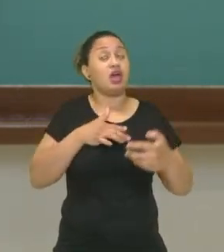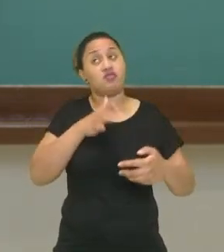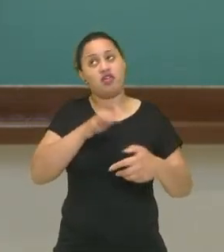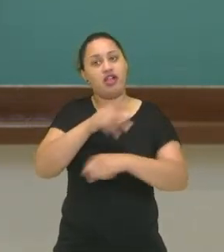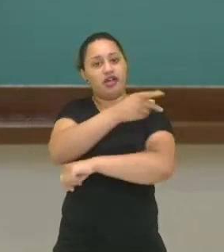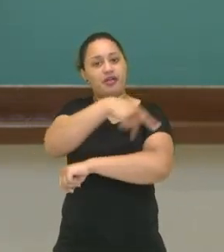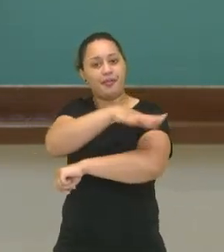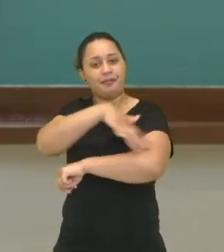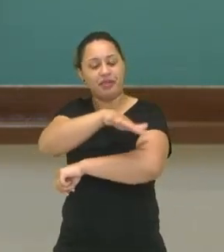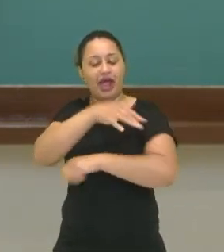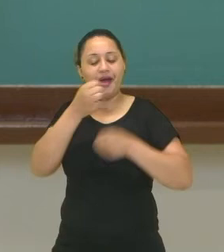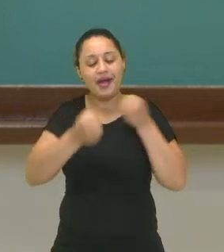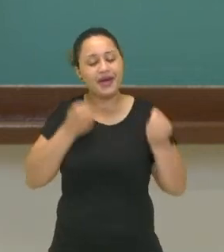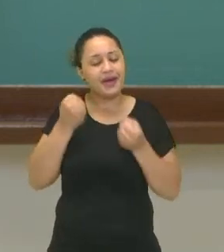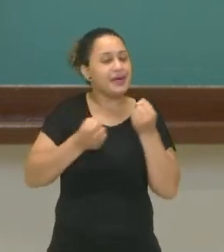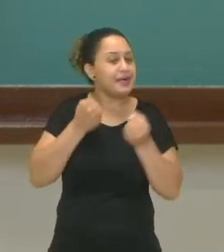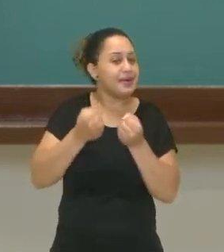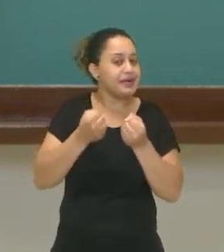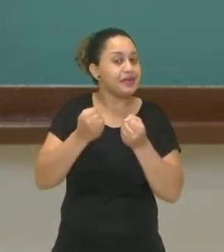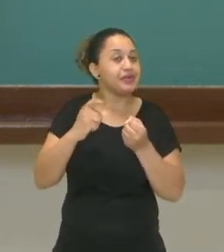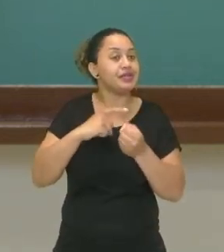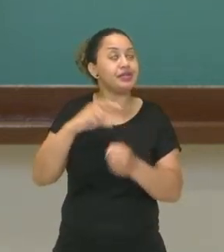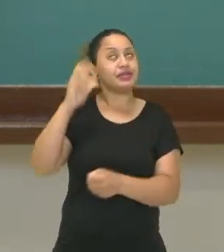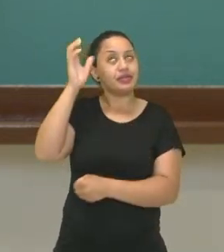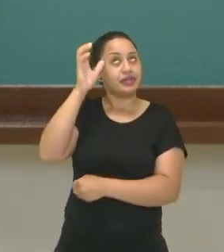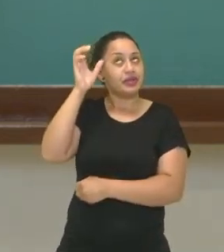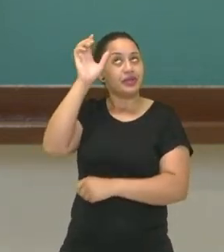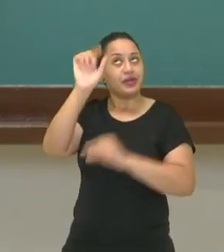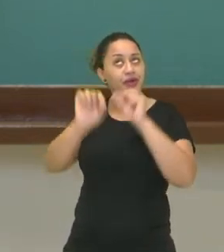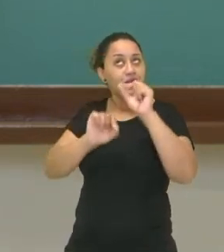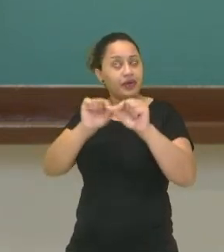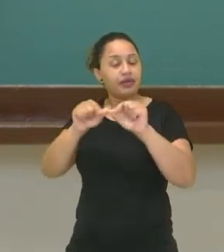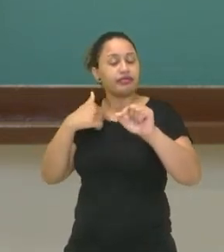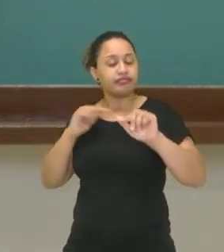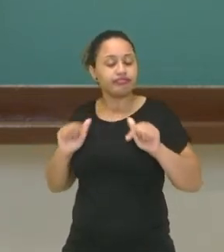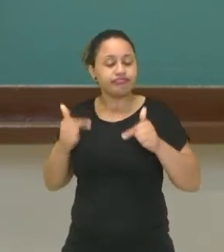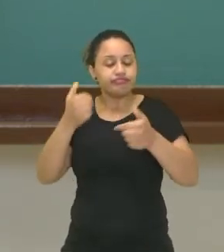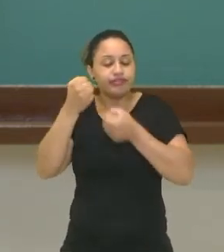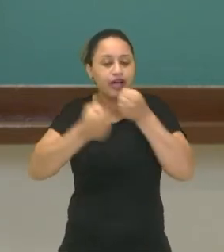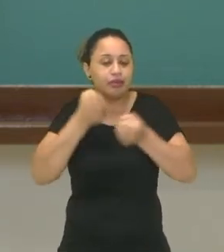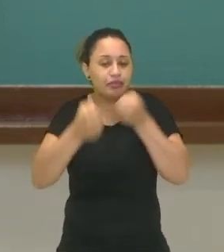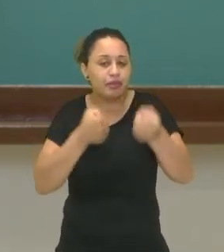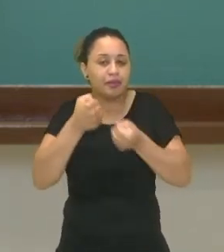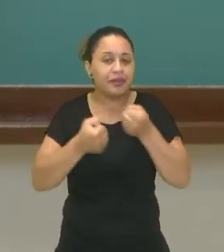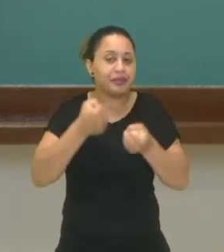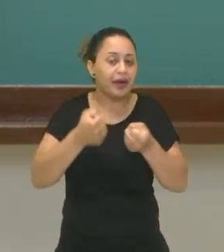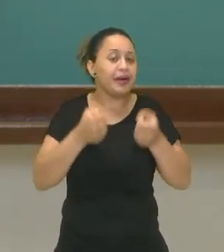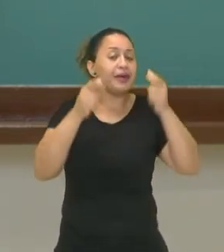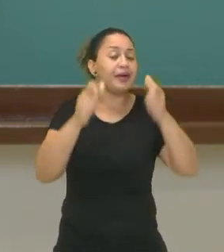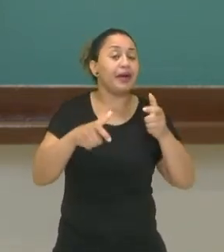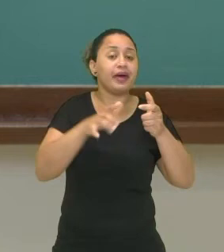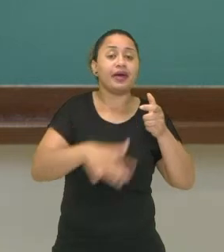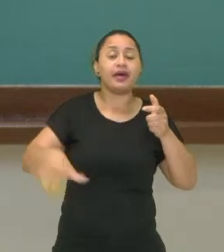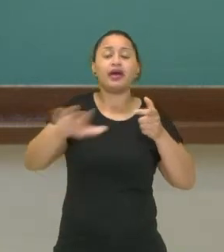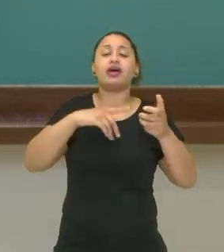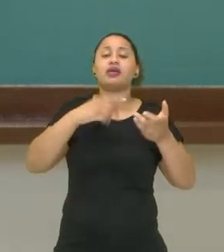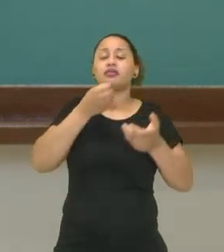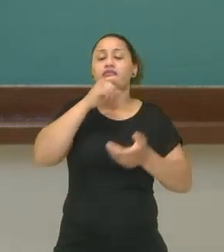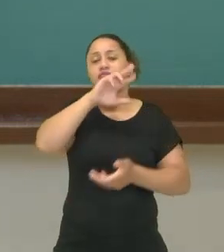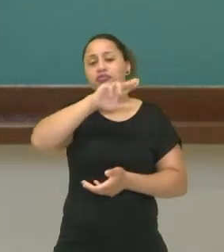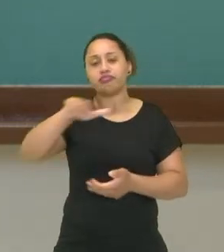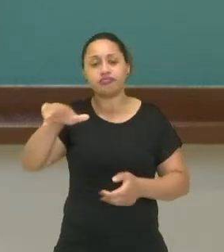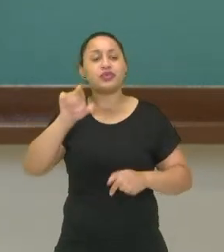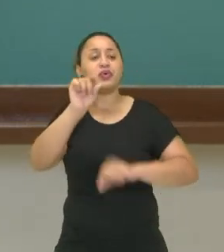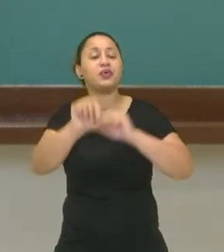parque. Ter consciência que esse ato de correr, entre muitos benefícios,